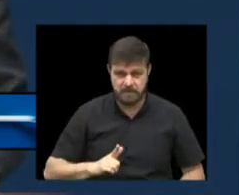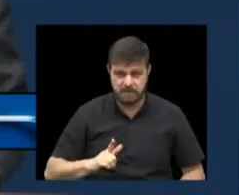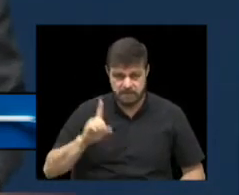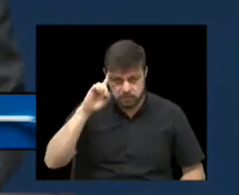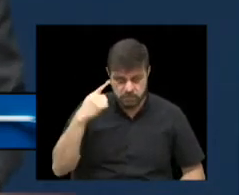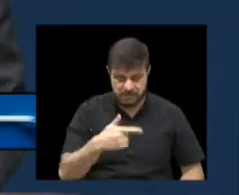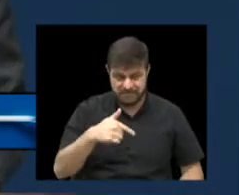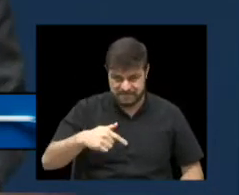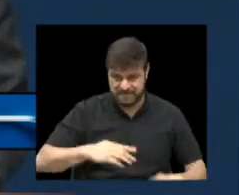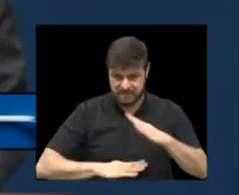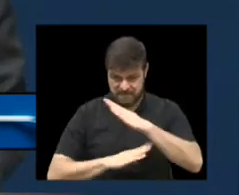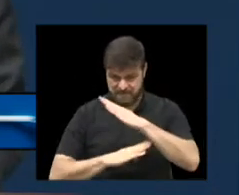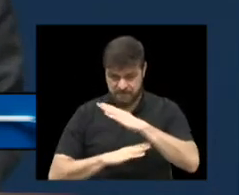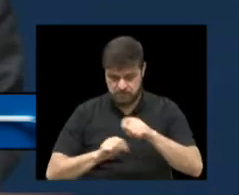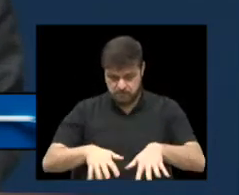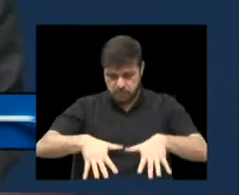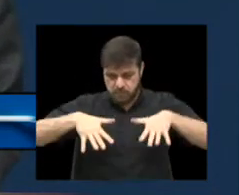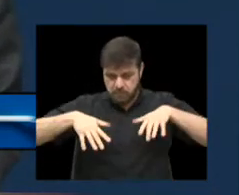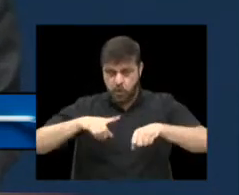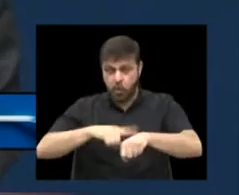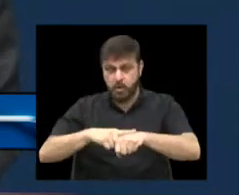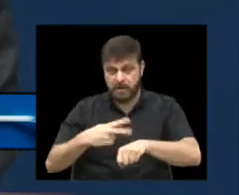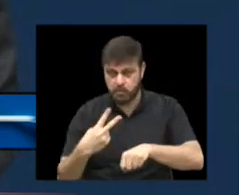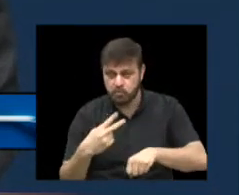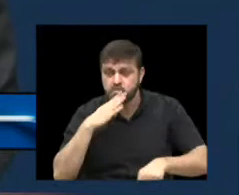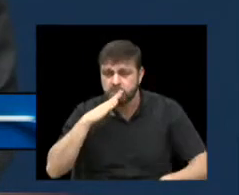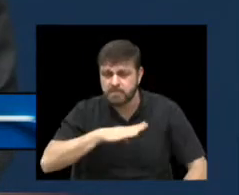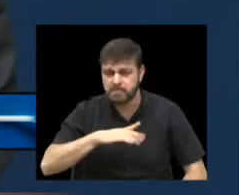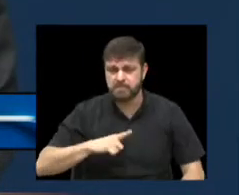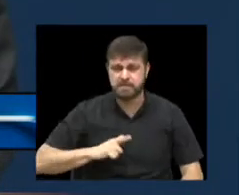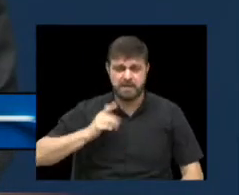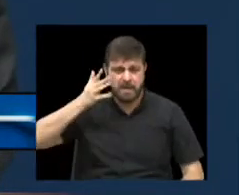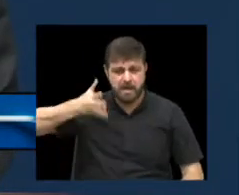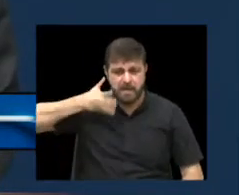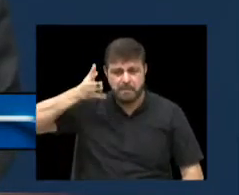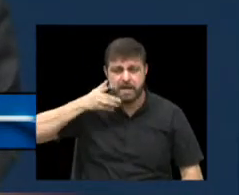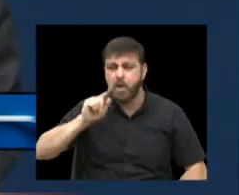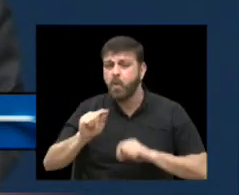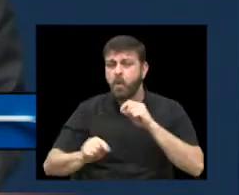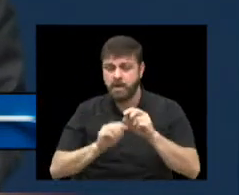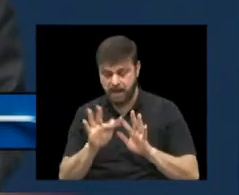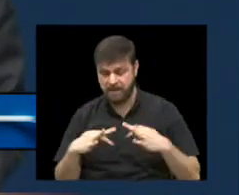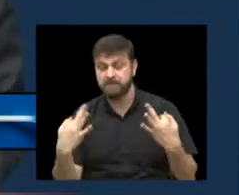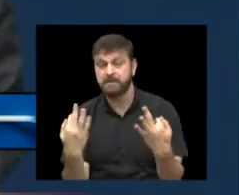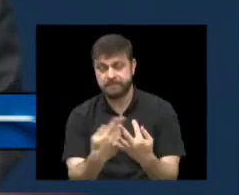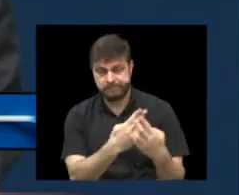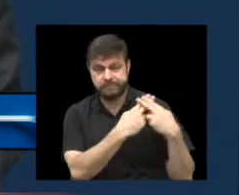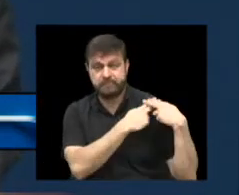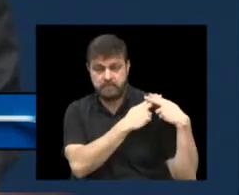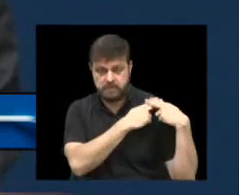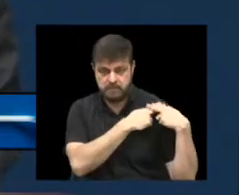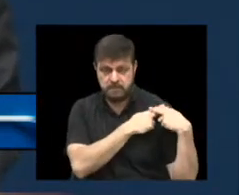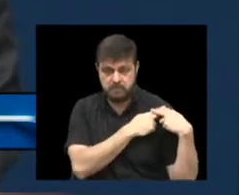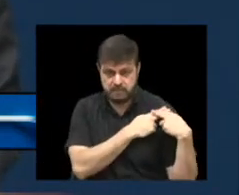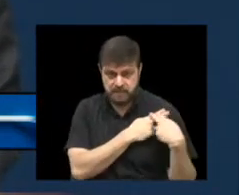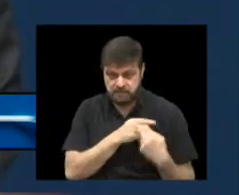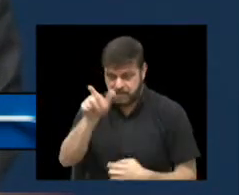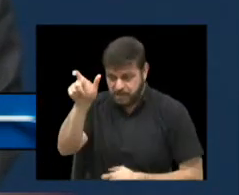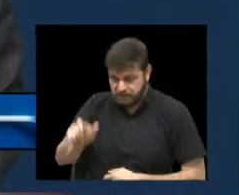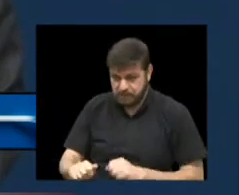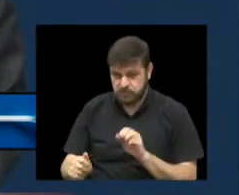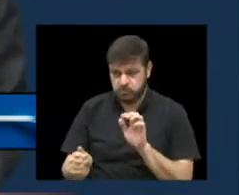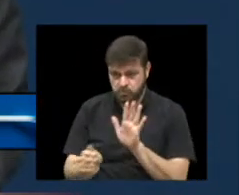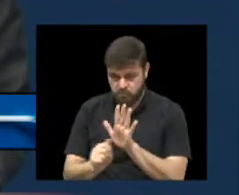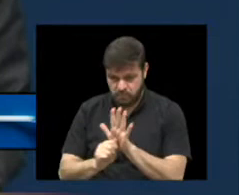da Câmara, teremos às 14 horas a palestra O Papel da Família no Tratamento do Dependente Químico, às 15 horas,